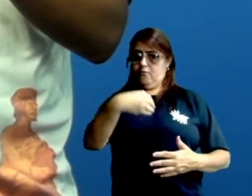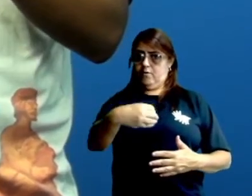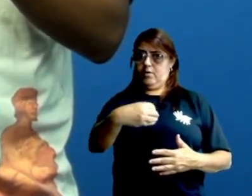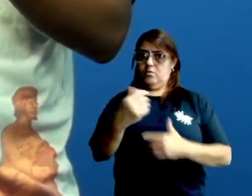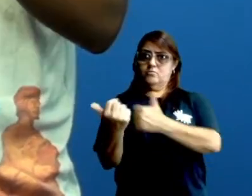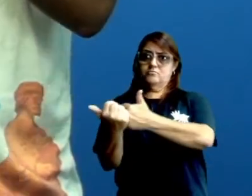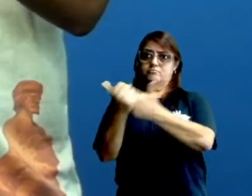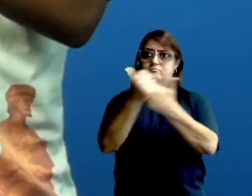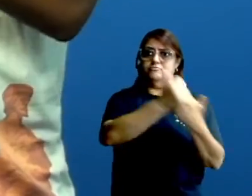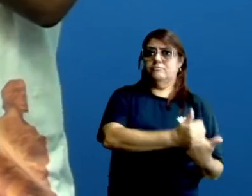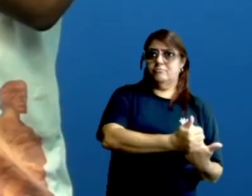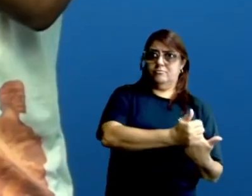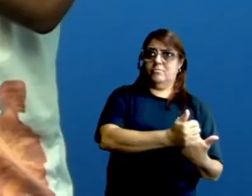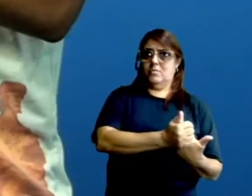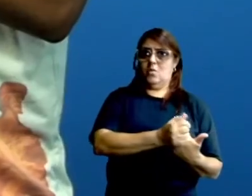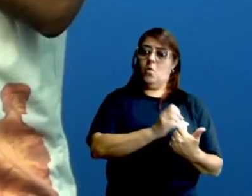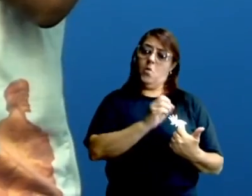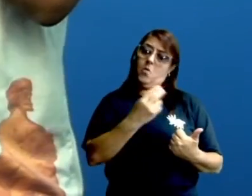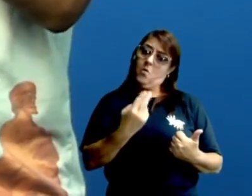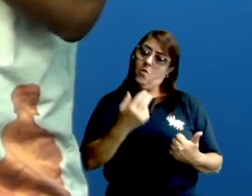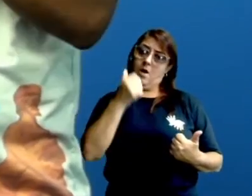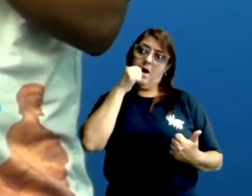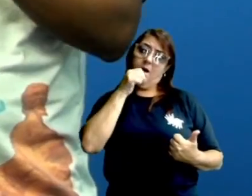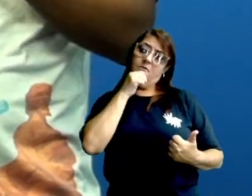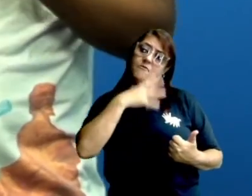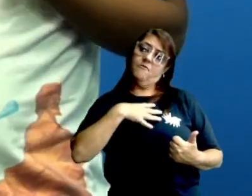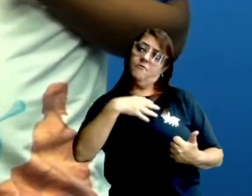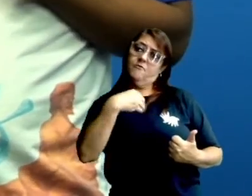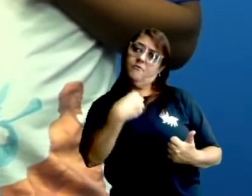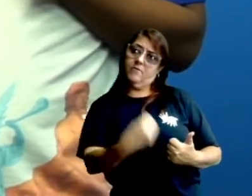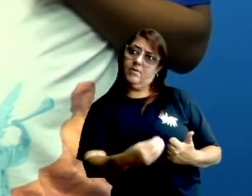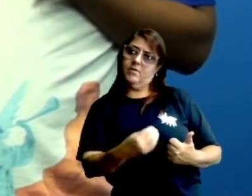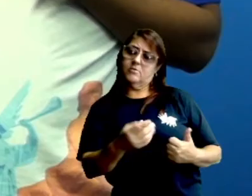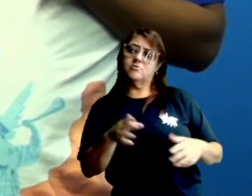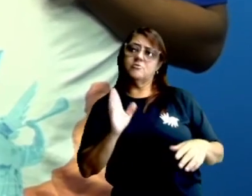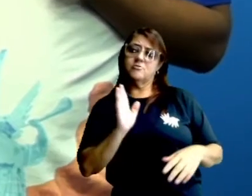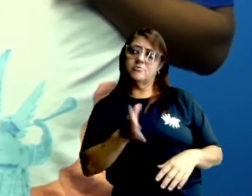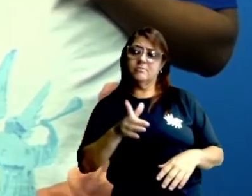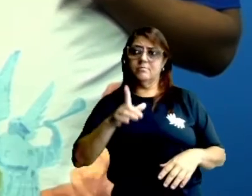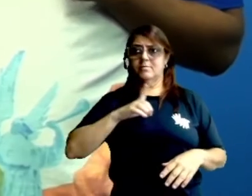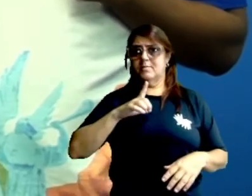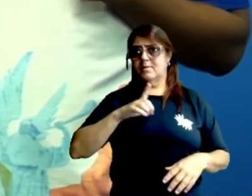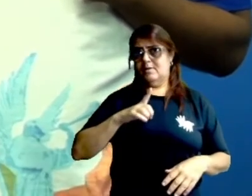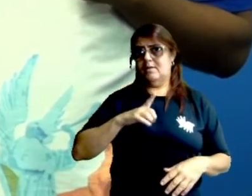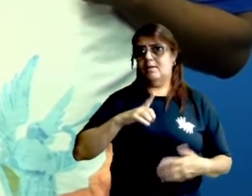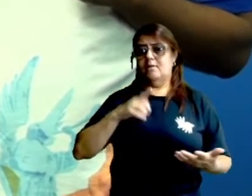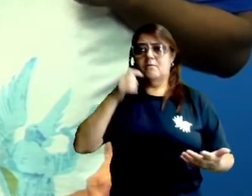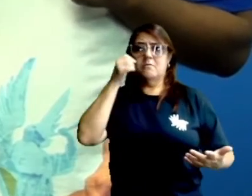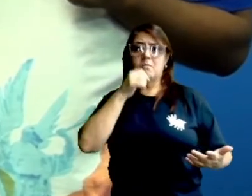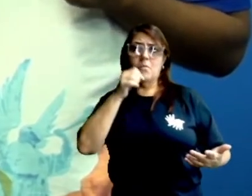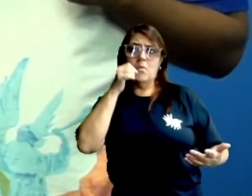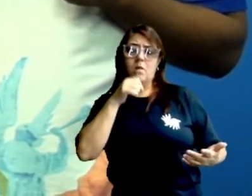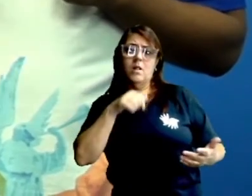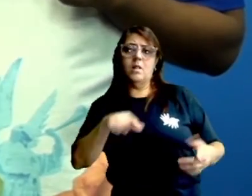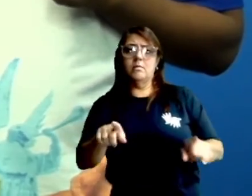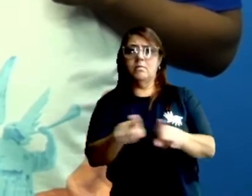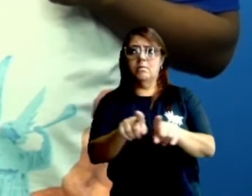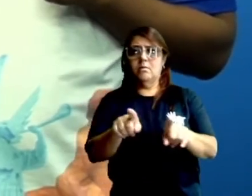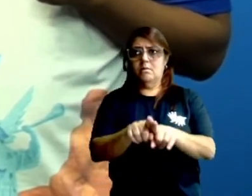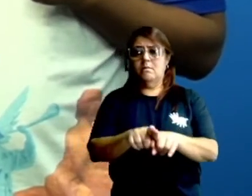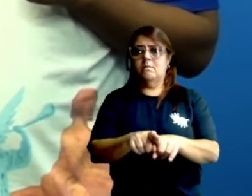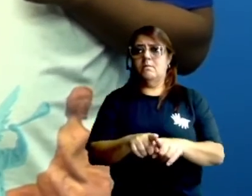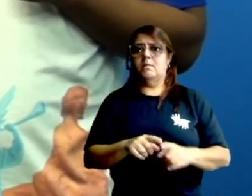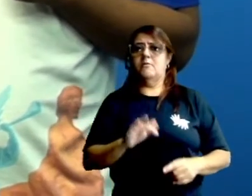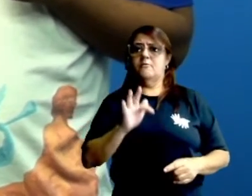era o seu filho ou até mesmo sua filha porque já existiu na história faróis que eram mulheres tá